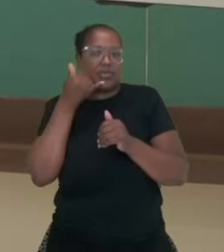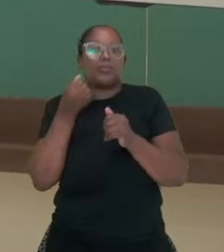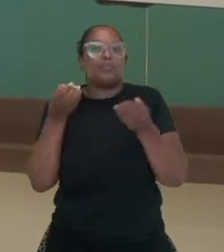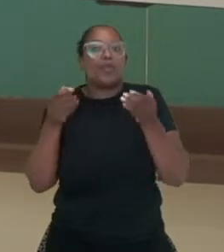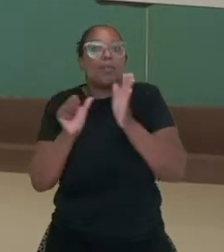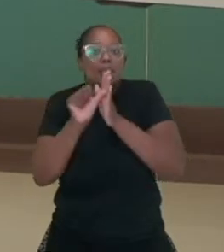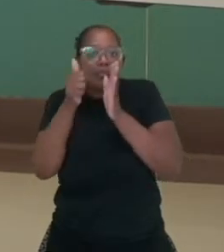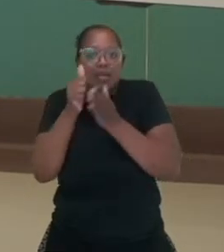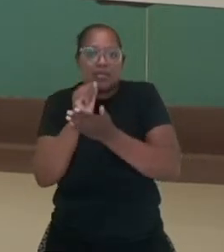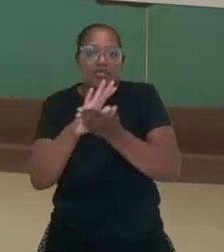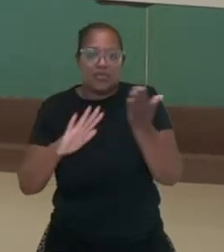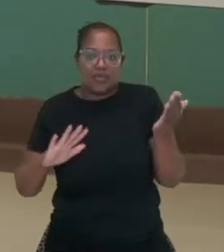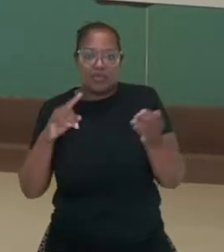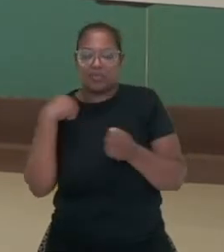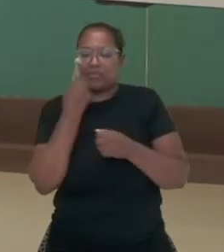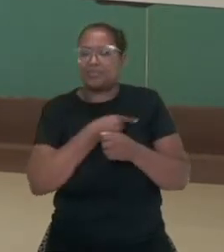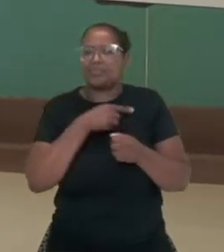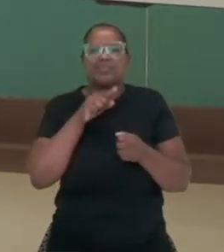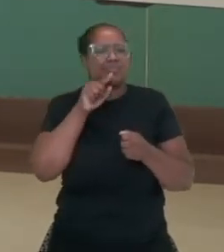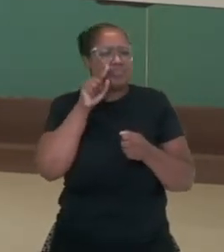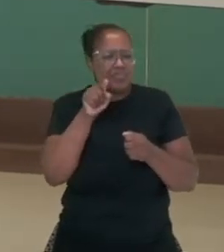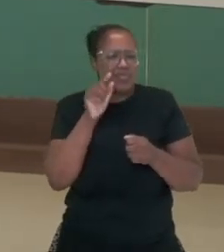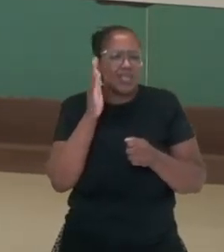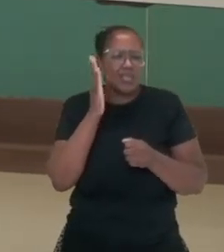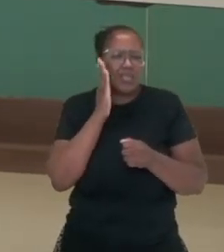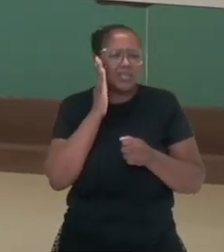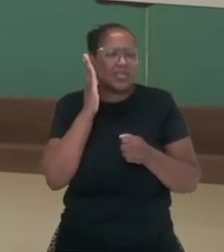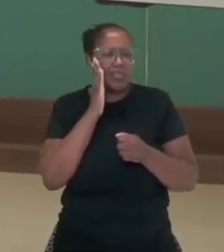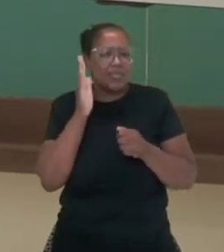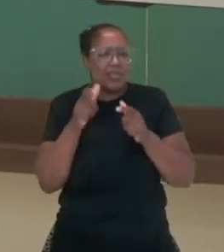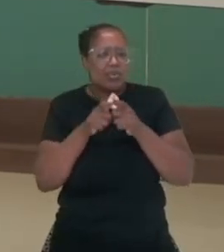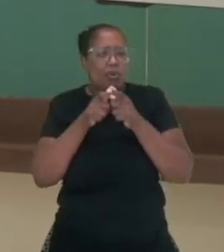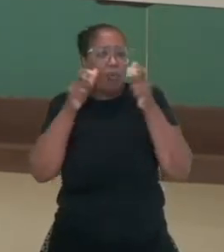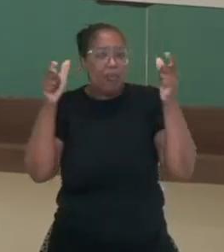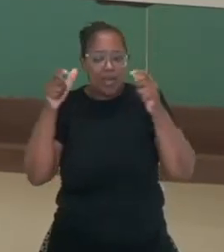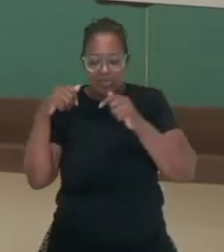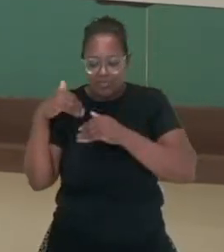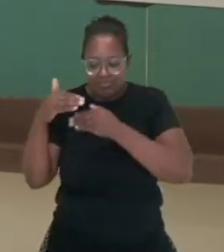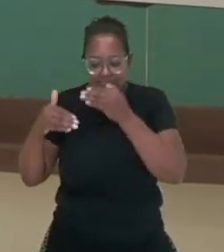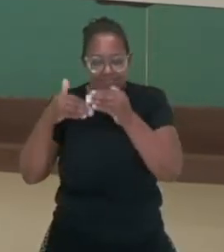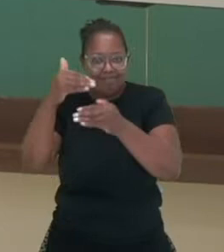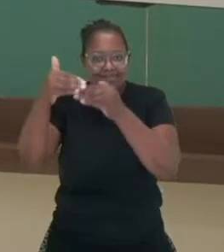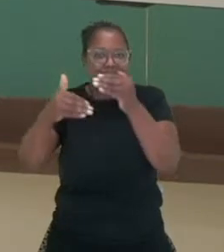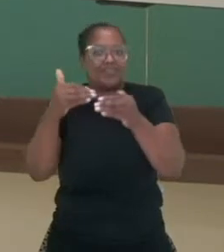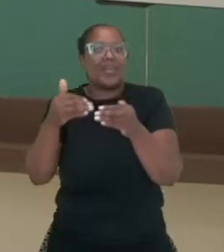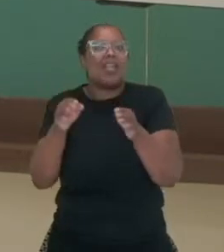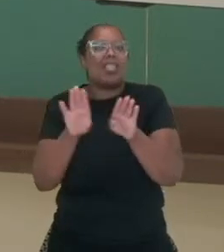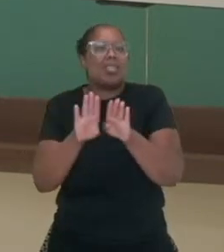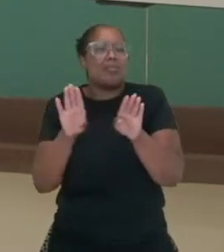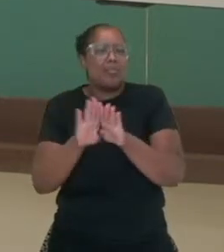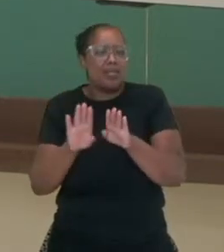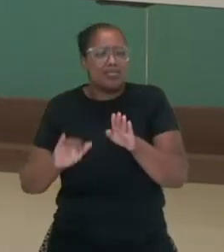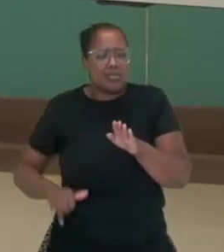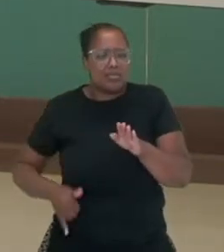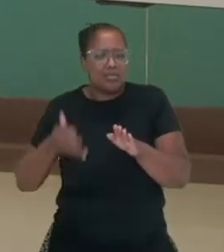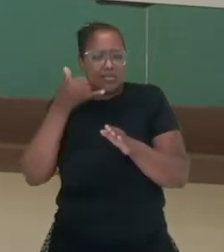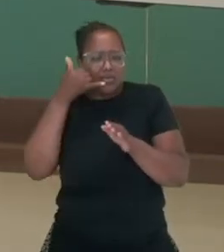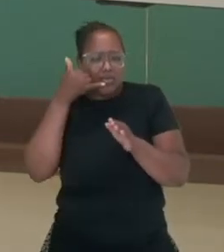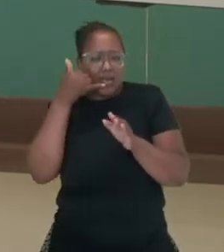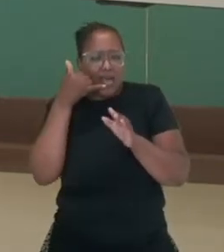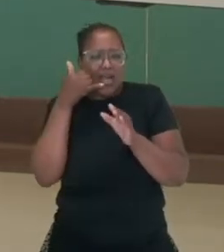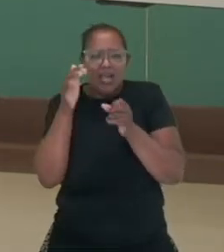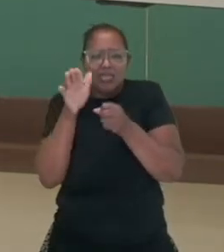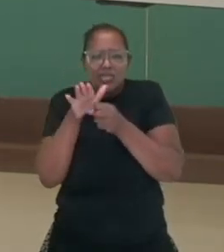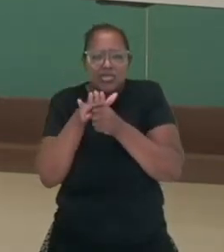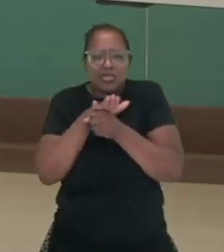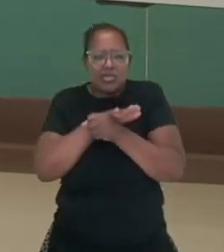nossa então. Você sabia que o aumento gradual da entrada de dispositivos móveis no mercado e no